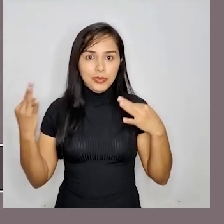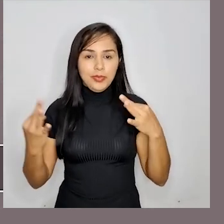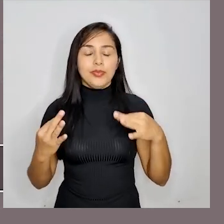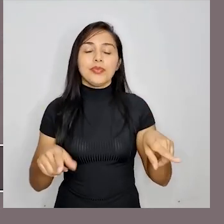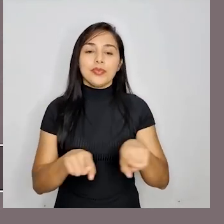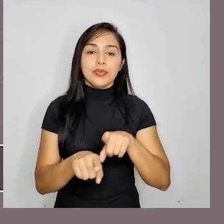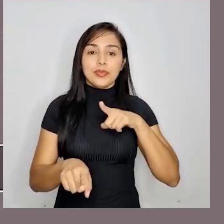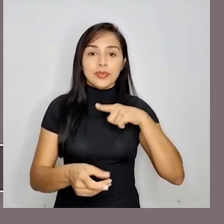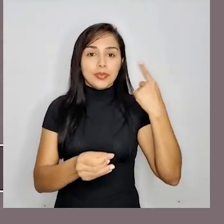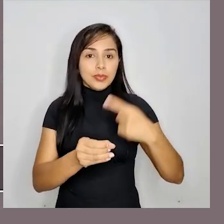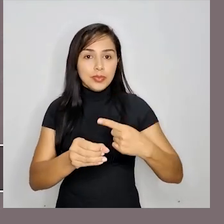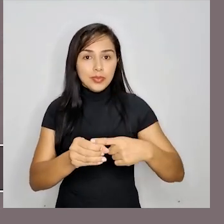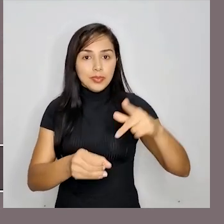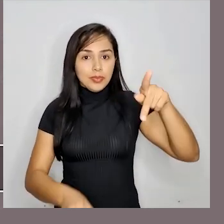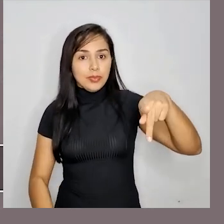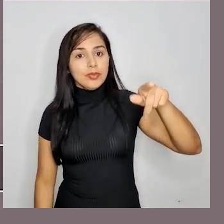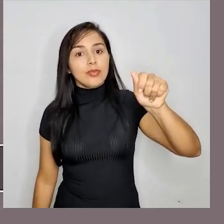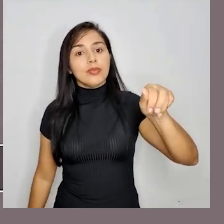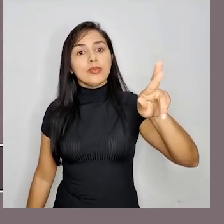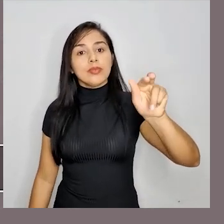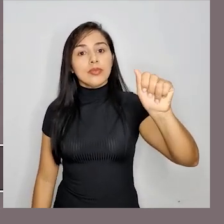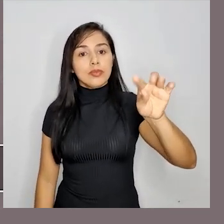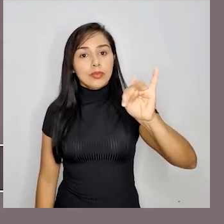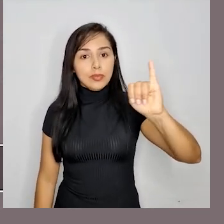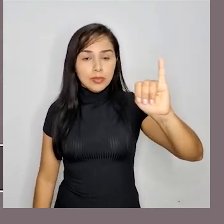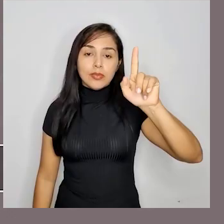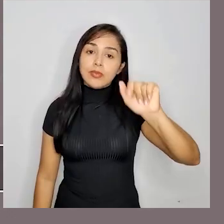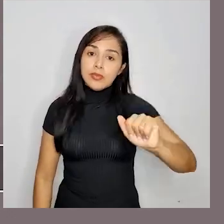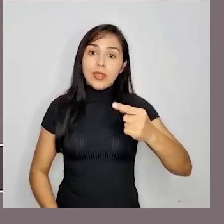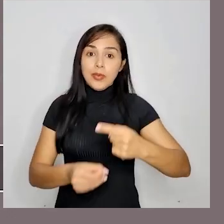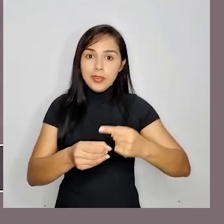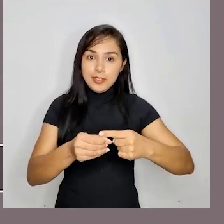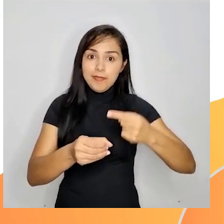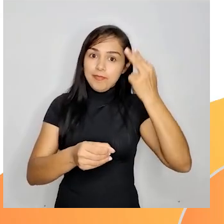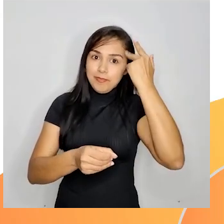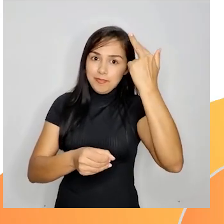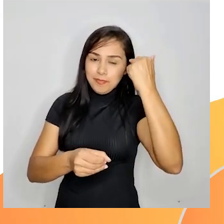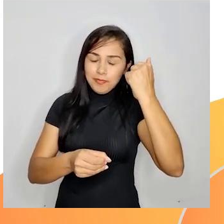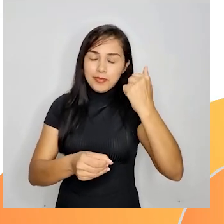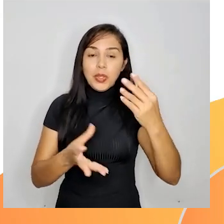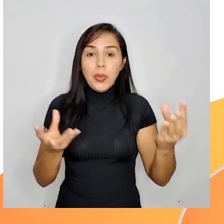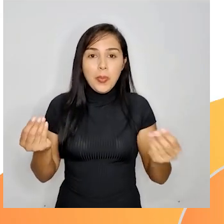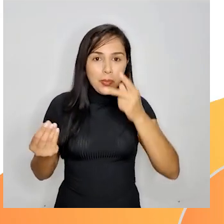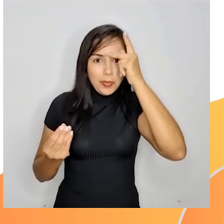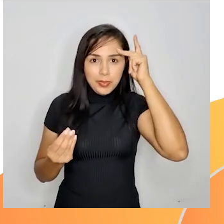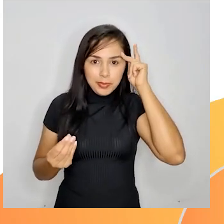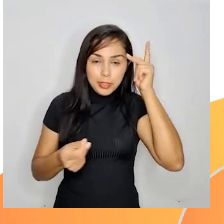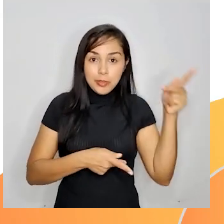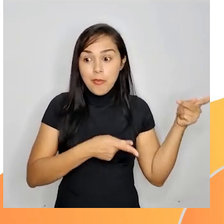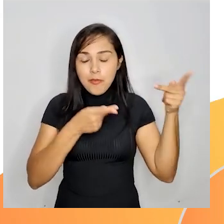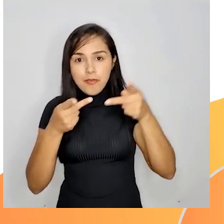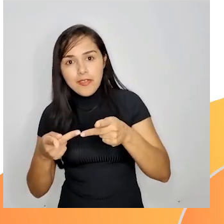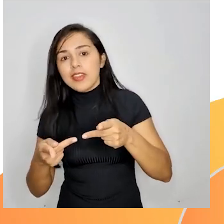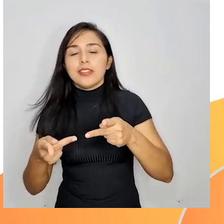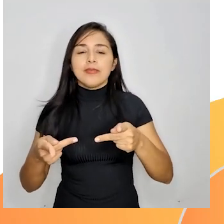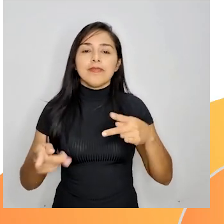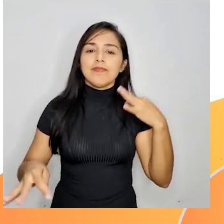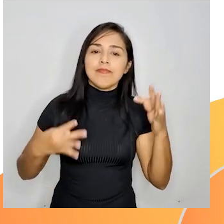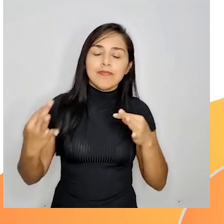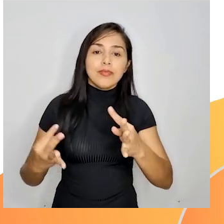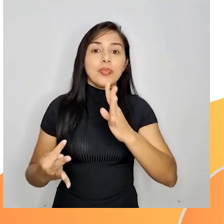de Paraty, que é uma cidade histórica e acaba atraindo muitas pessoas para lá para conhecer esses